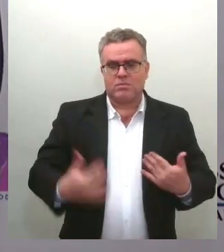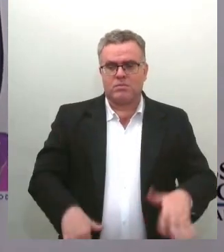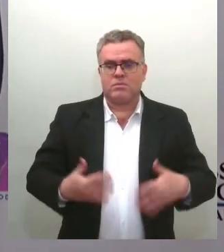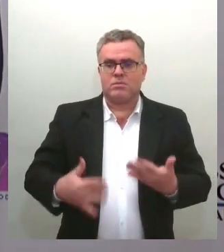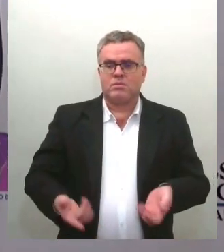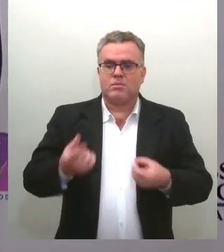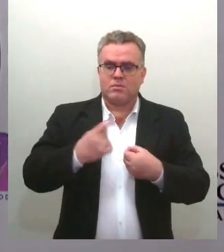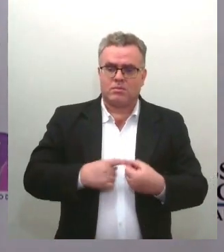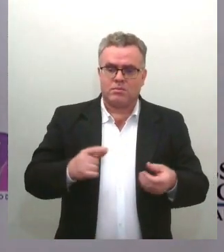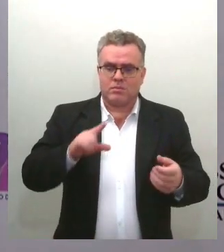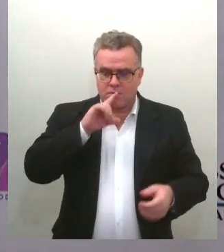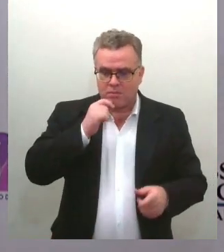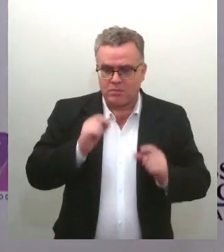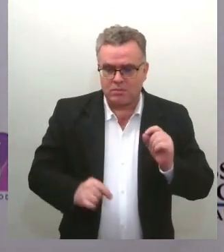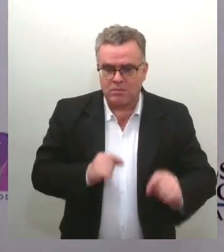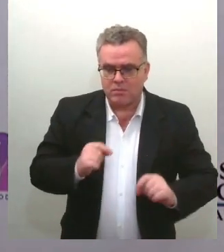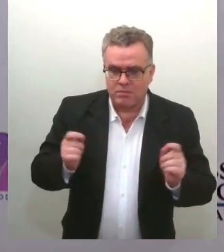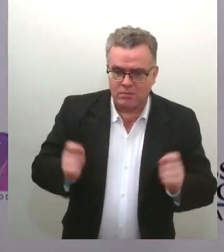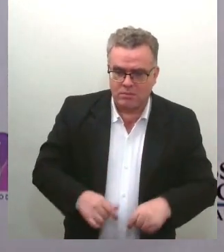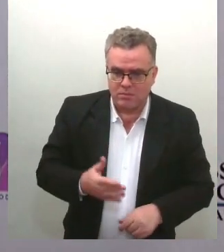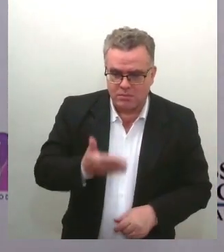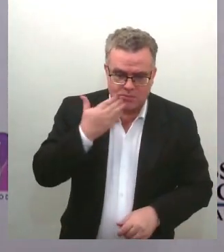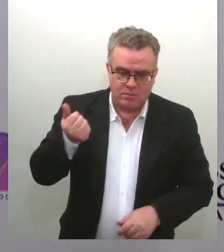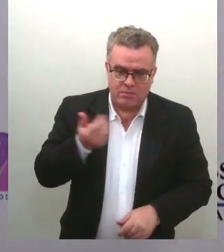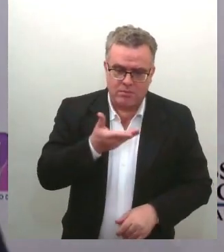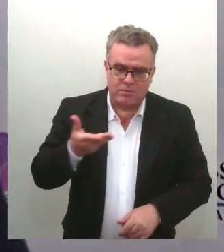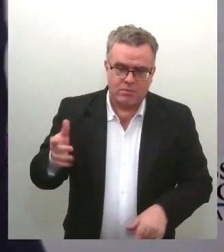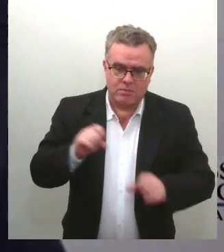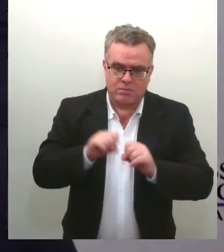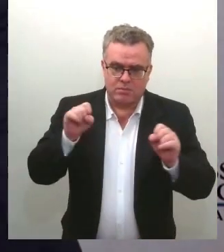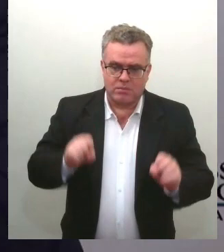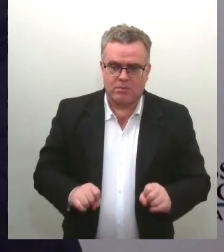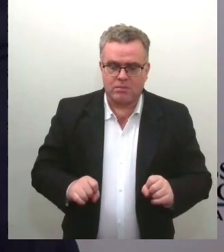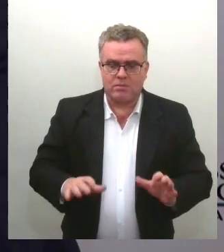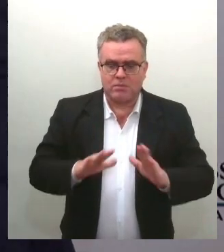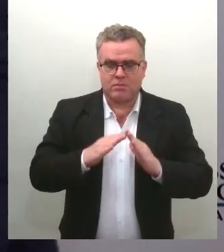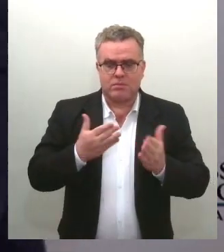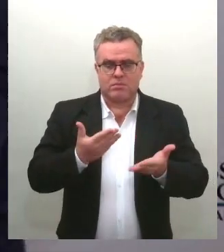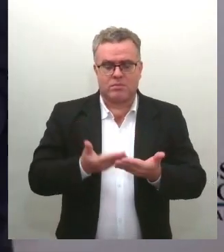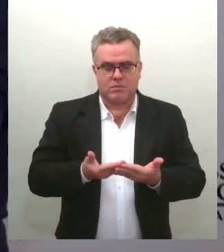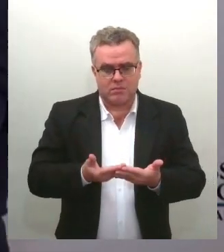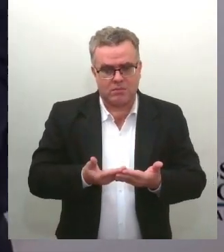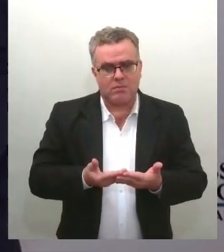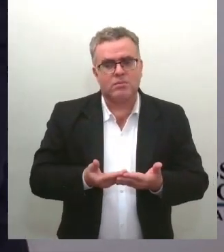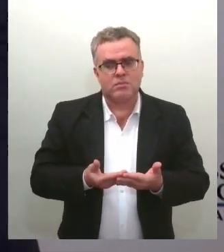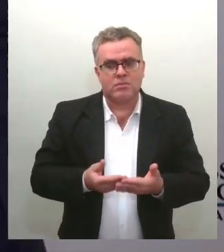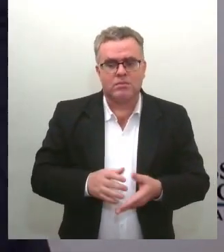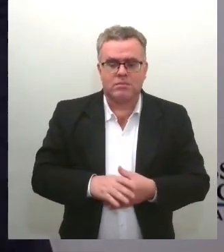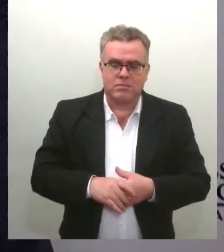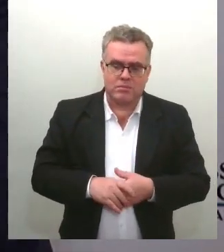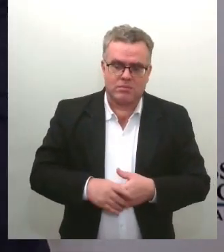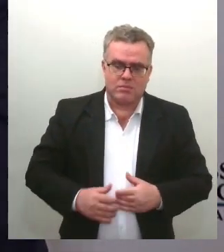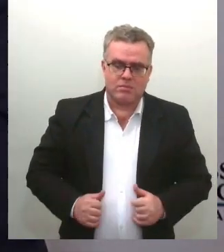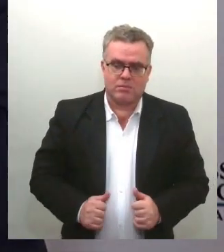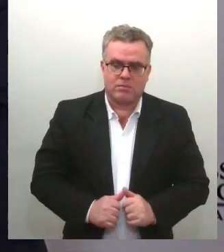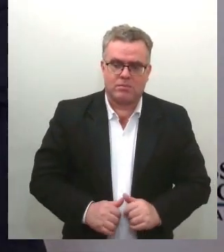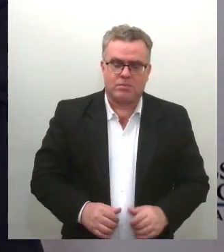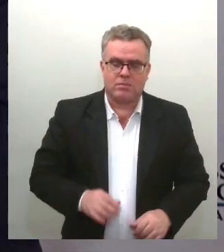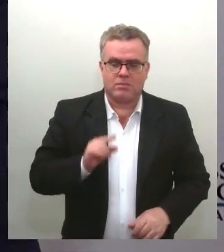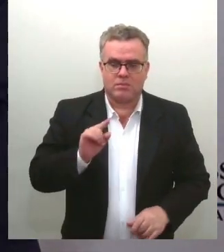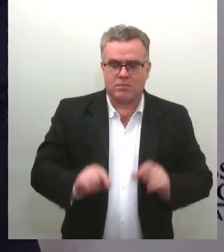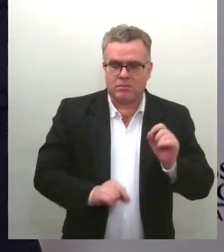nesse sistema de transporte escolar dos alunos lá do IFES. O pensamento da deputada é propor que